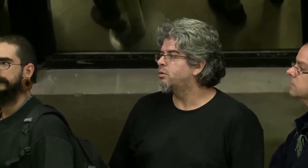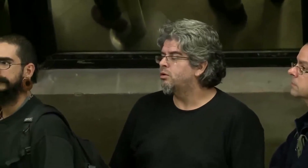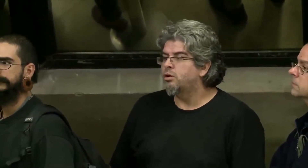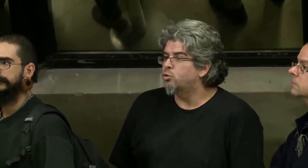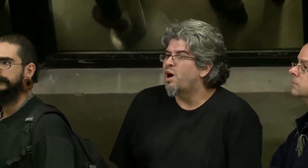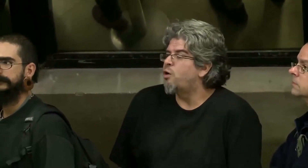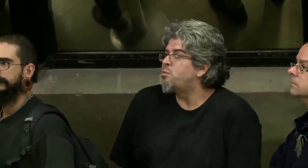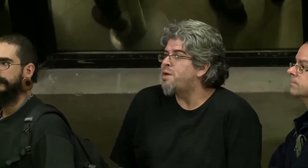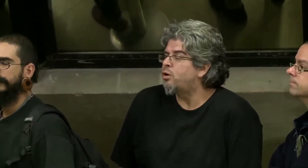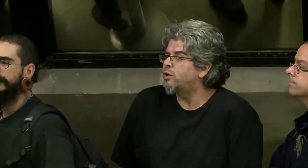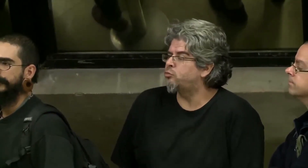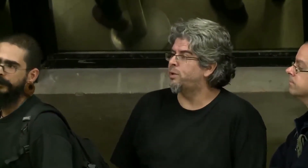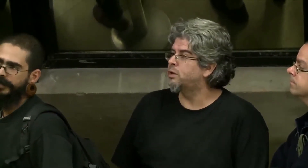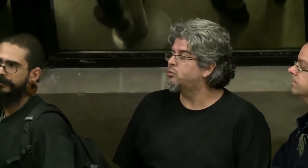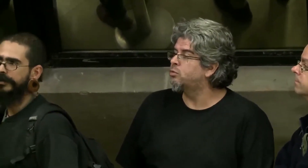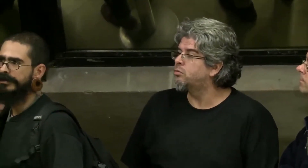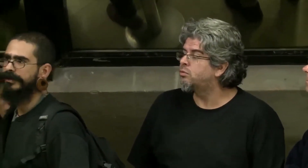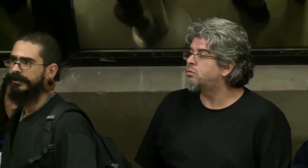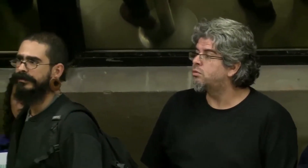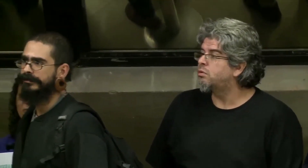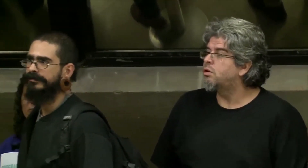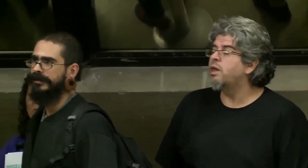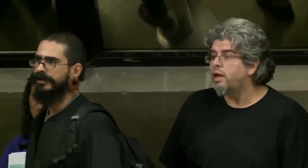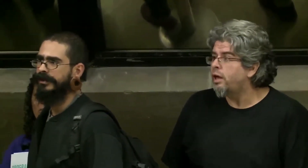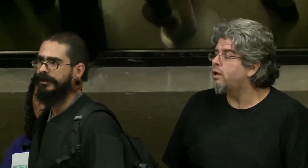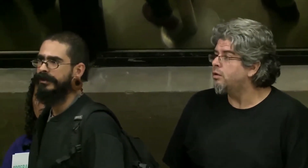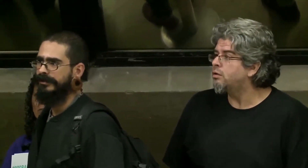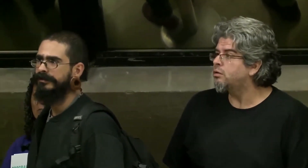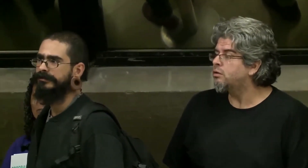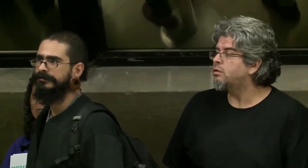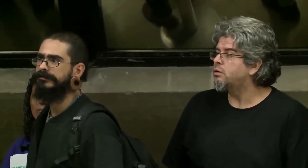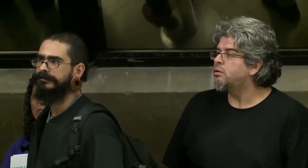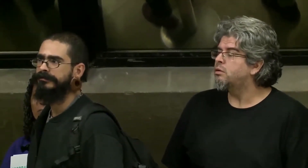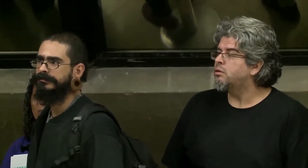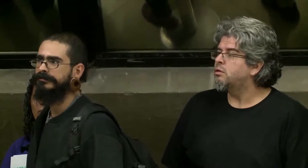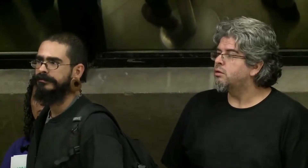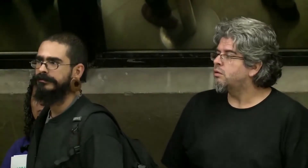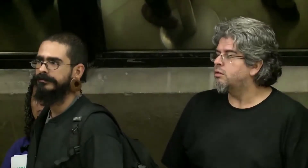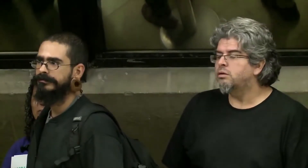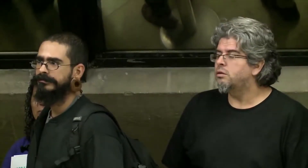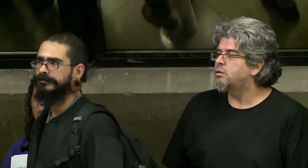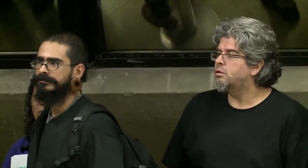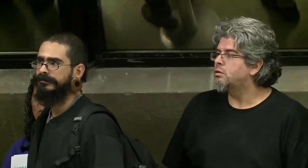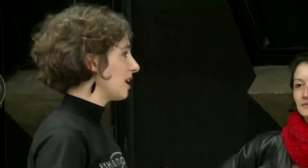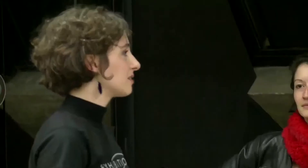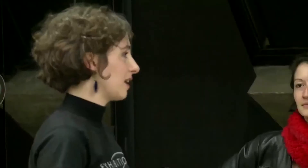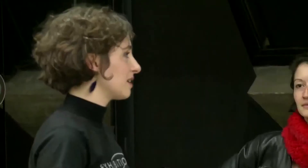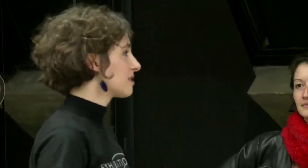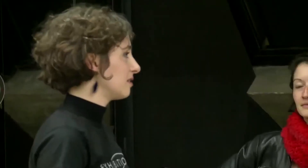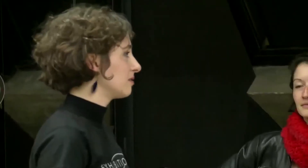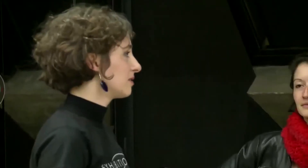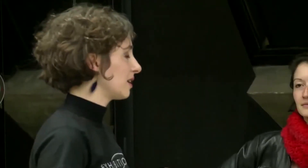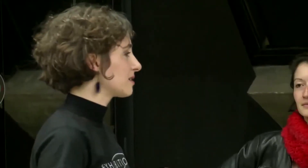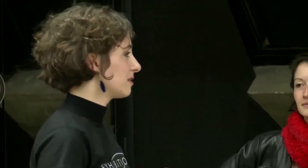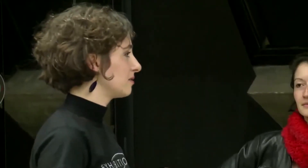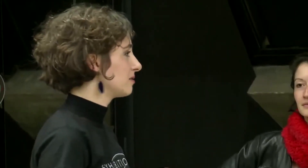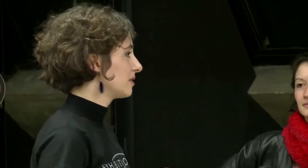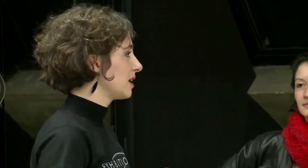Não tinha nenhuma informação? É a primeira vez. É mesmo? É a primeira vez? É, claro, tem